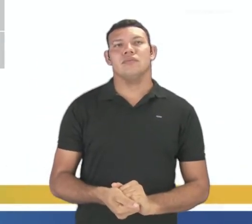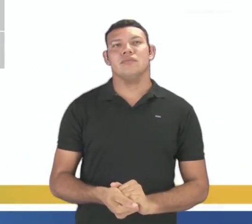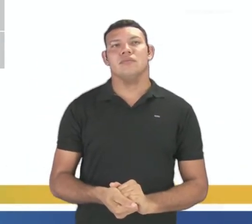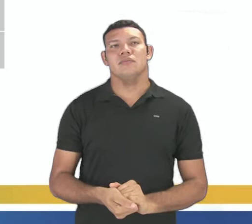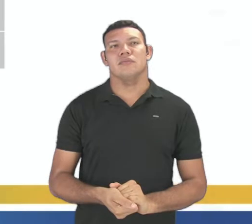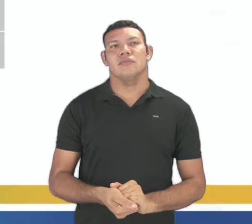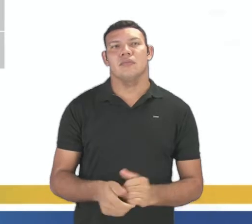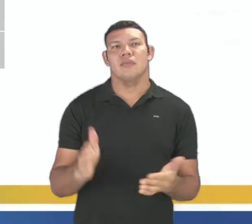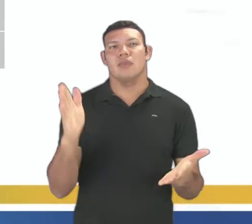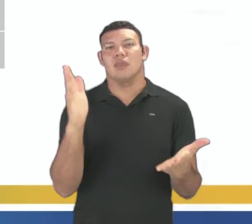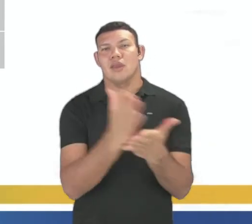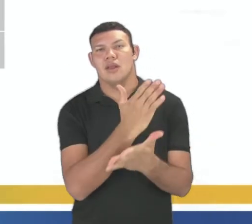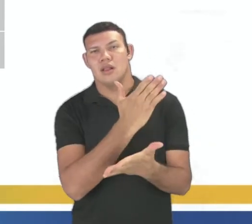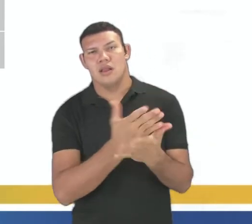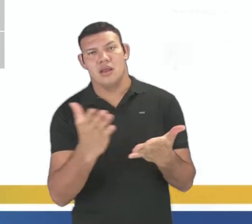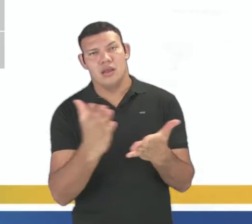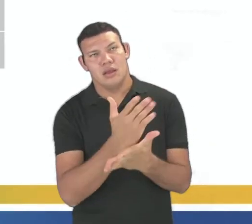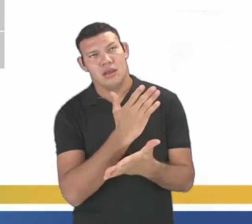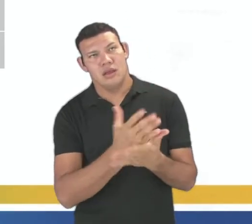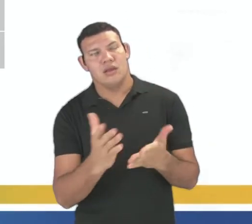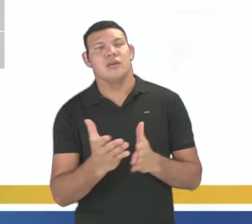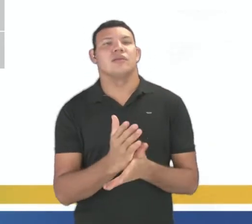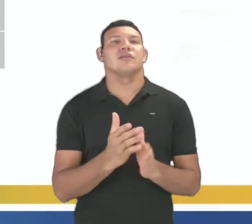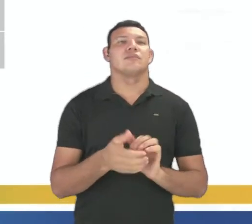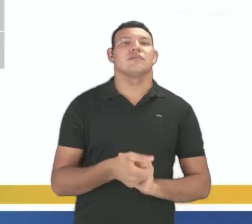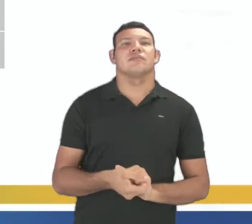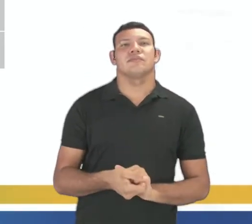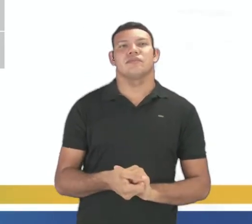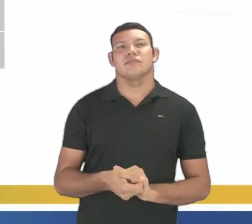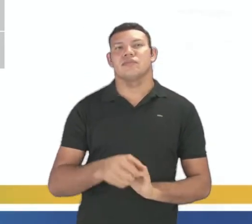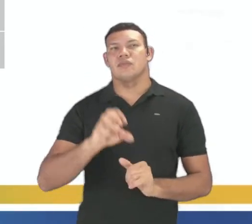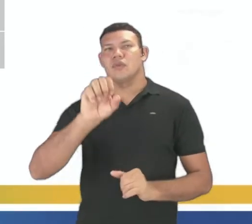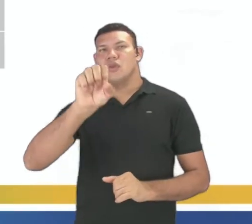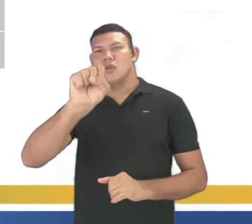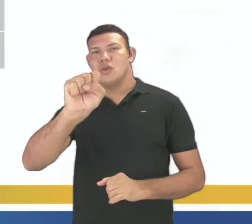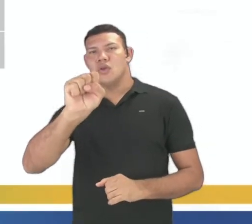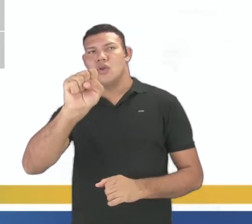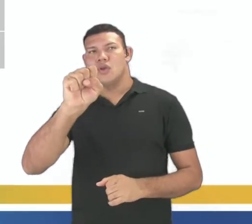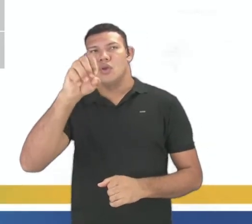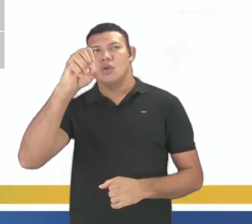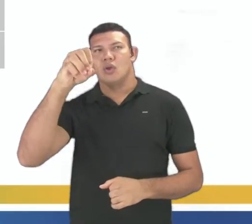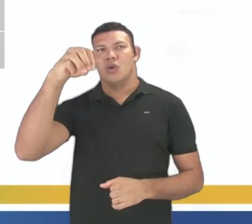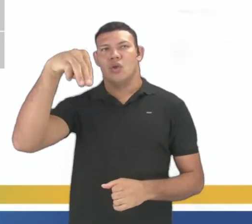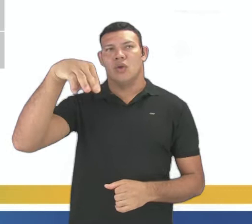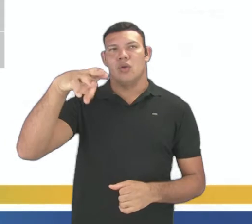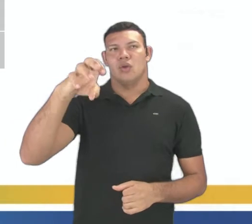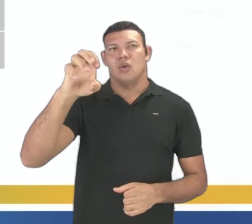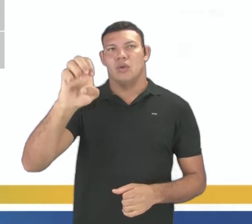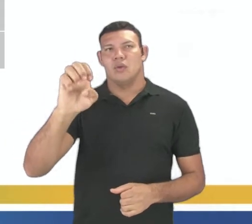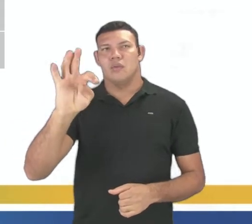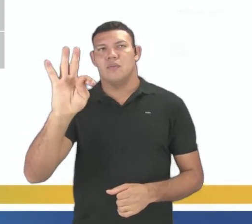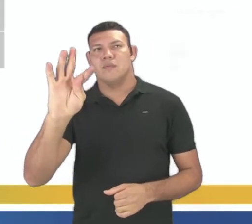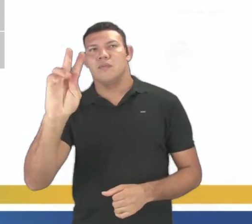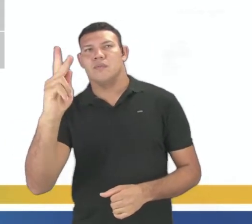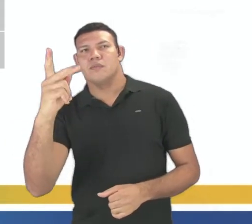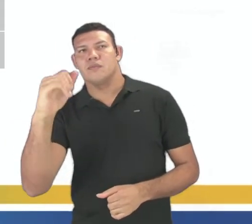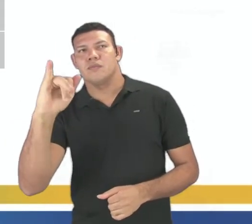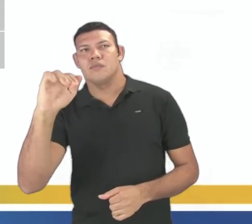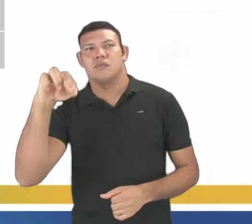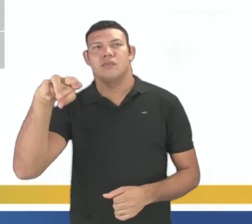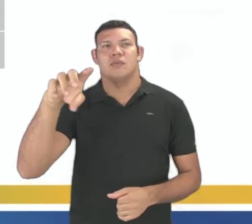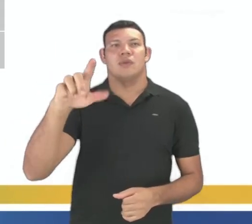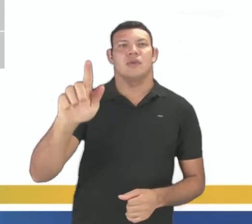something. Alguma coisa. Usado da mesma maneira em frases afirmativas, por exemplo, something's